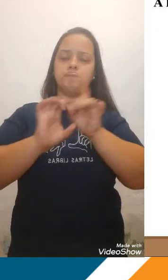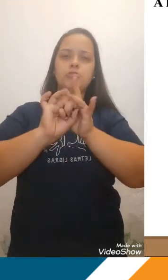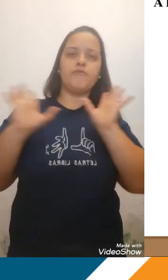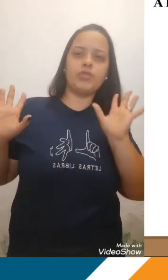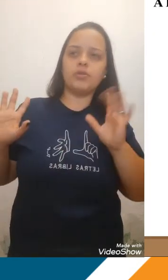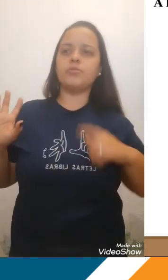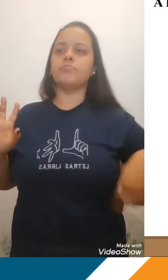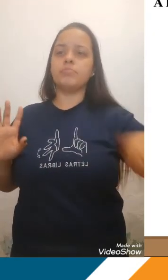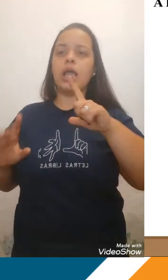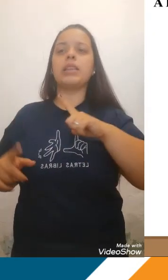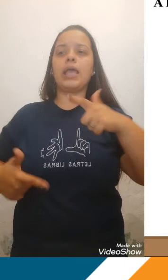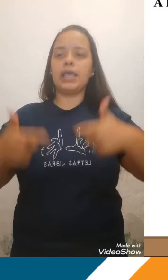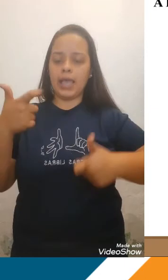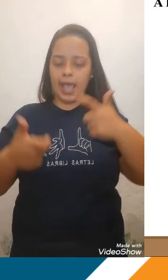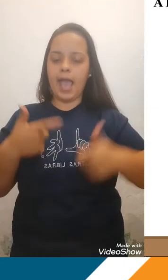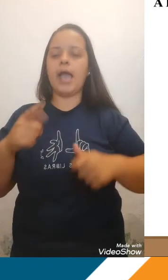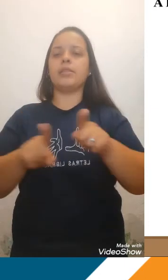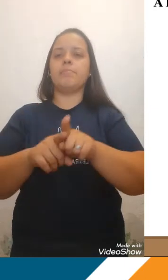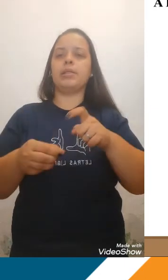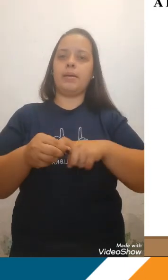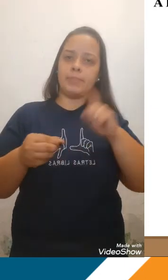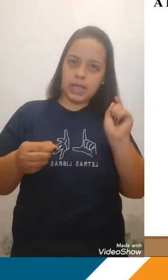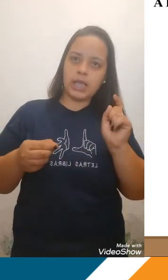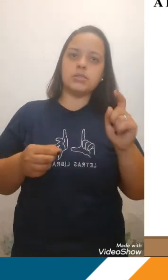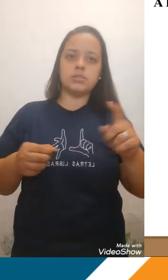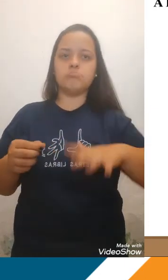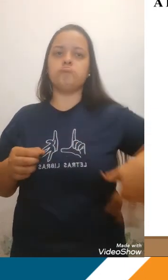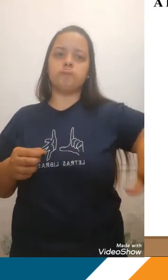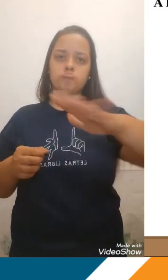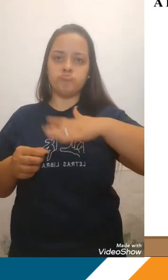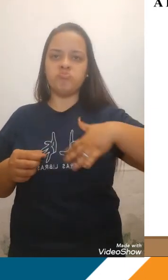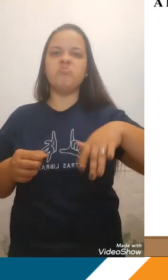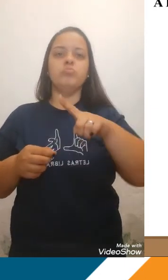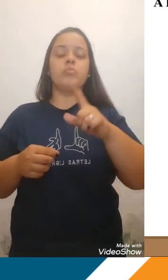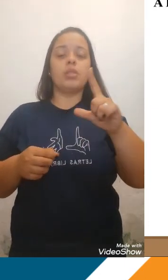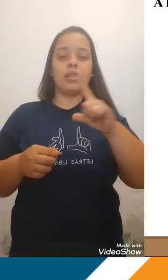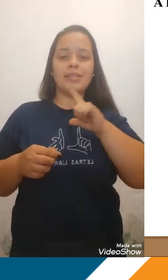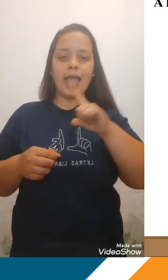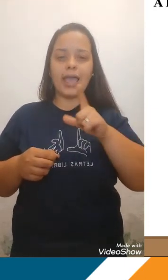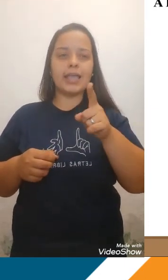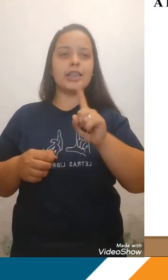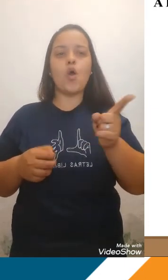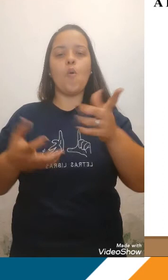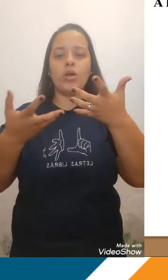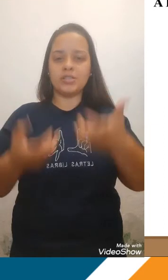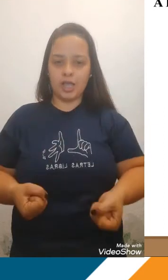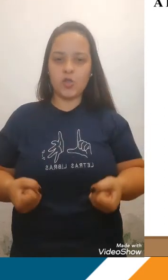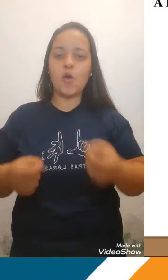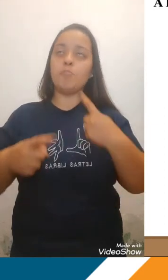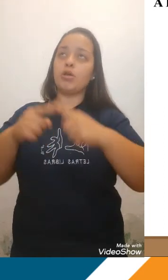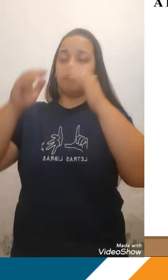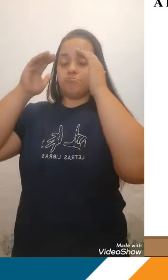território brasileiro as chamadas guerras de independência, a partir das províncias que resistiram à declaração por